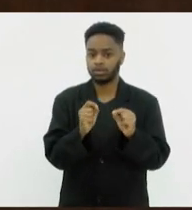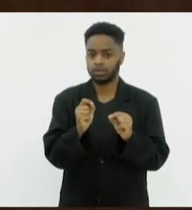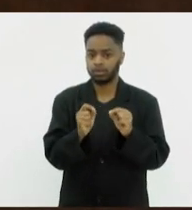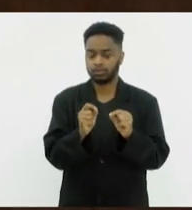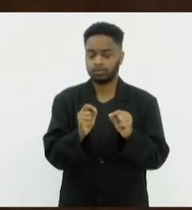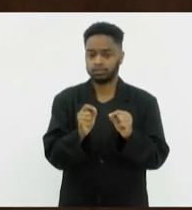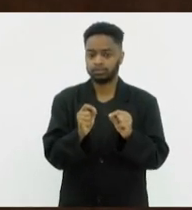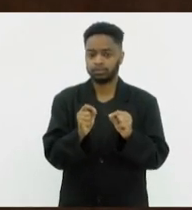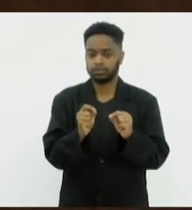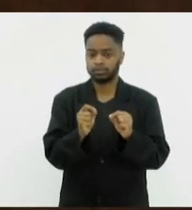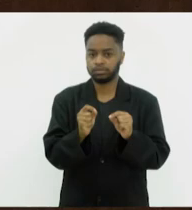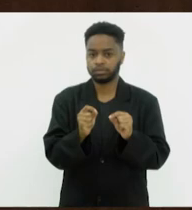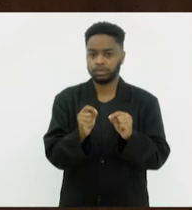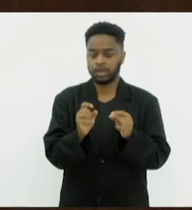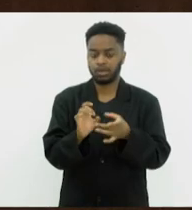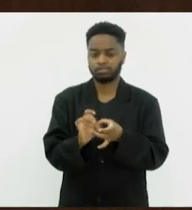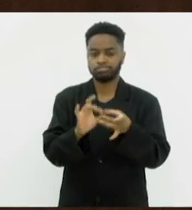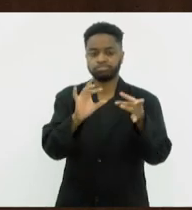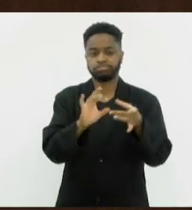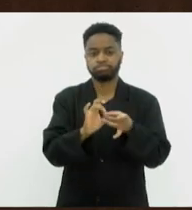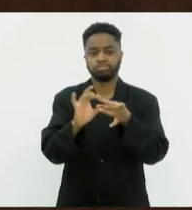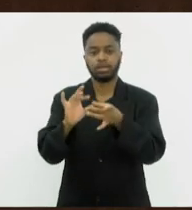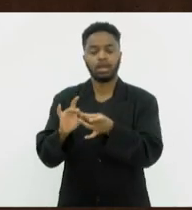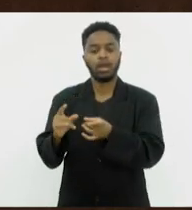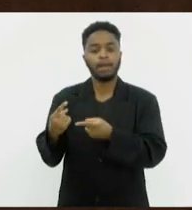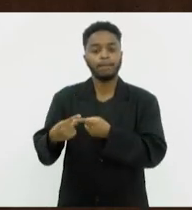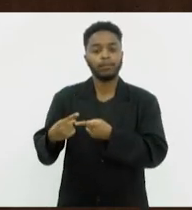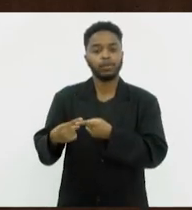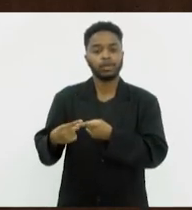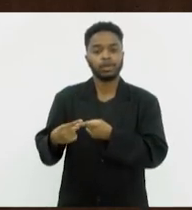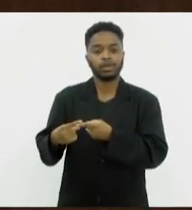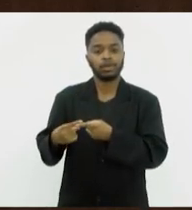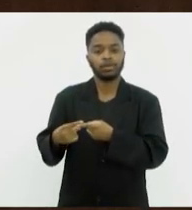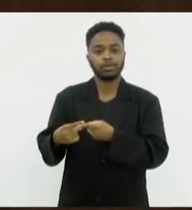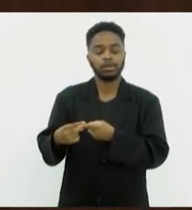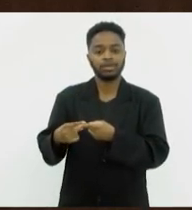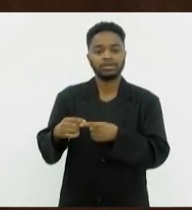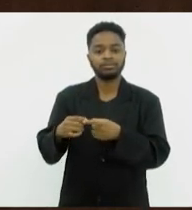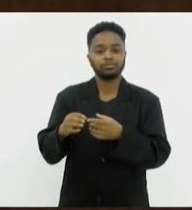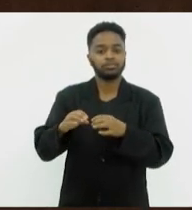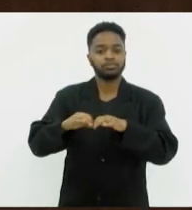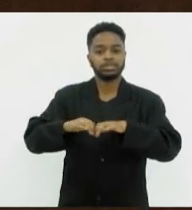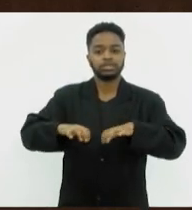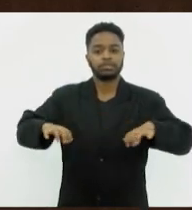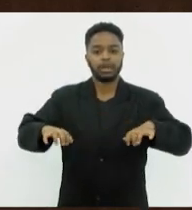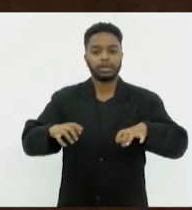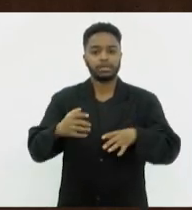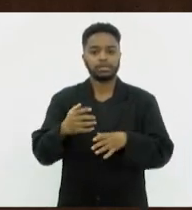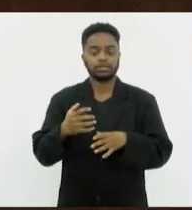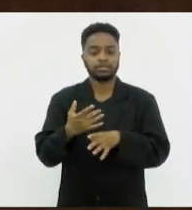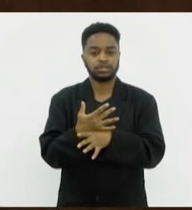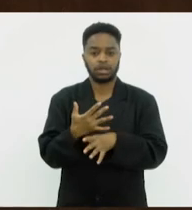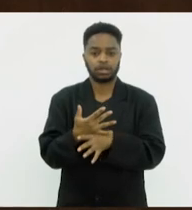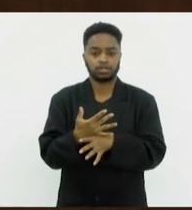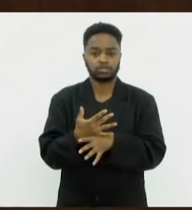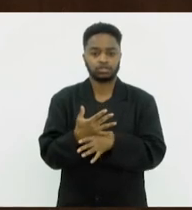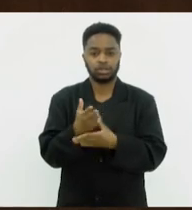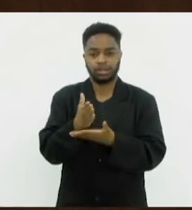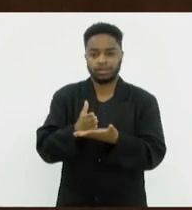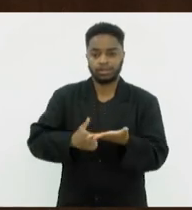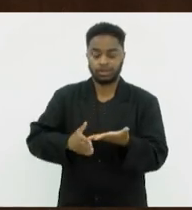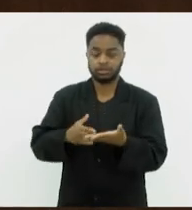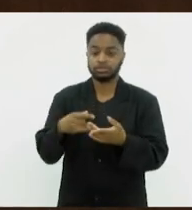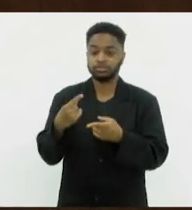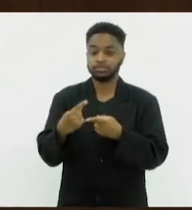esse tipo de concessão que venha para dividir determinadas cidades ao meio, tendo